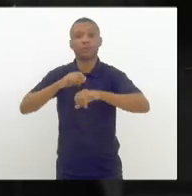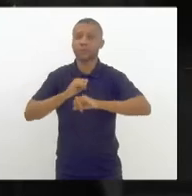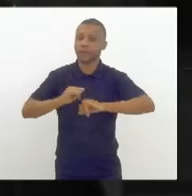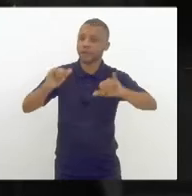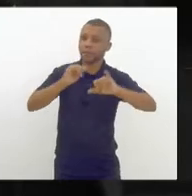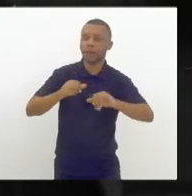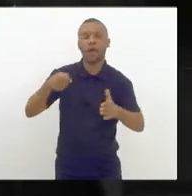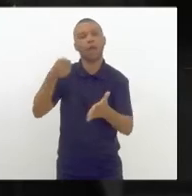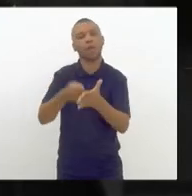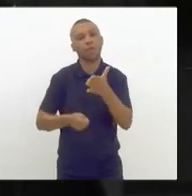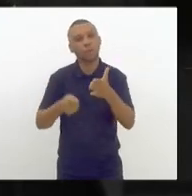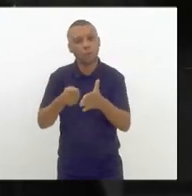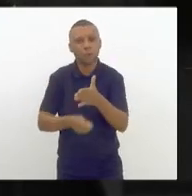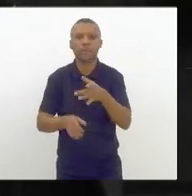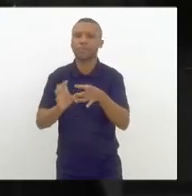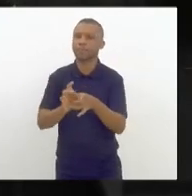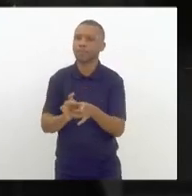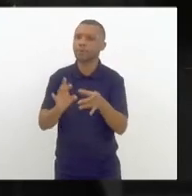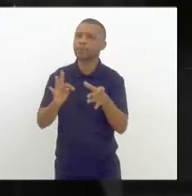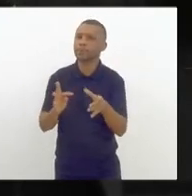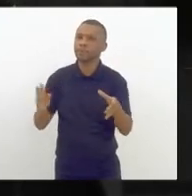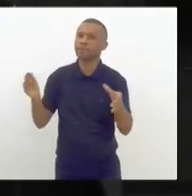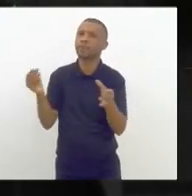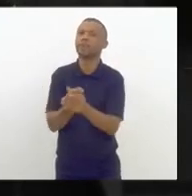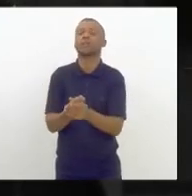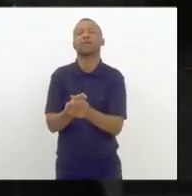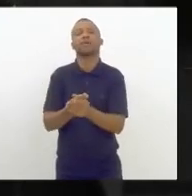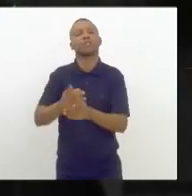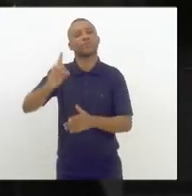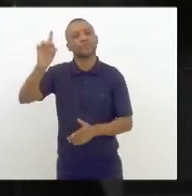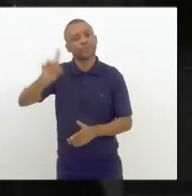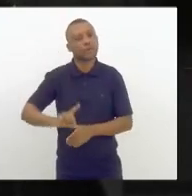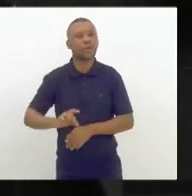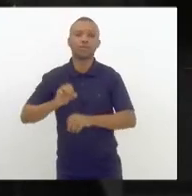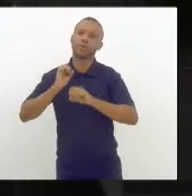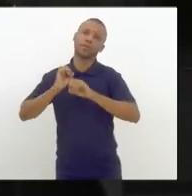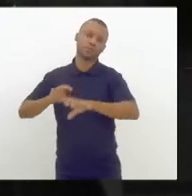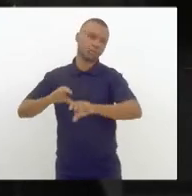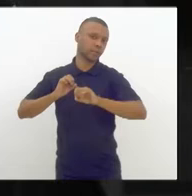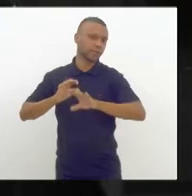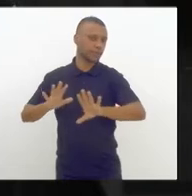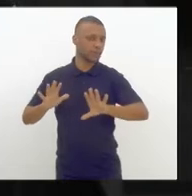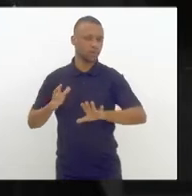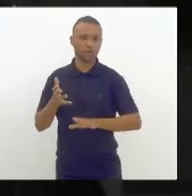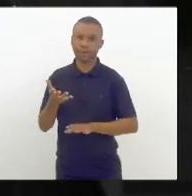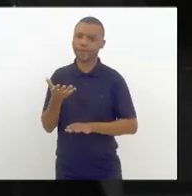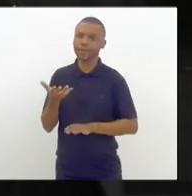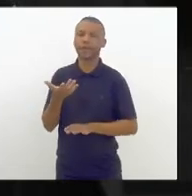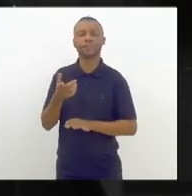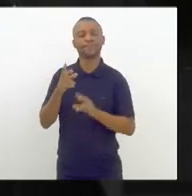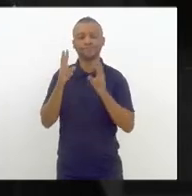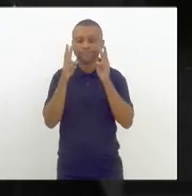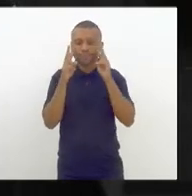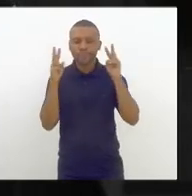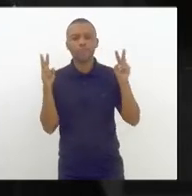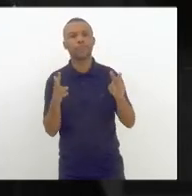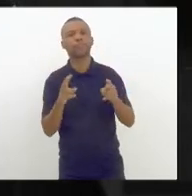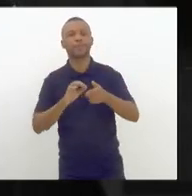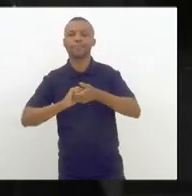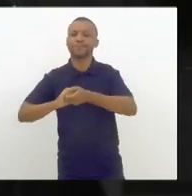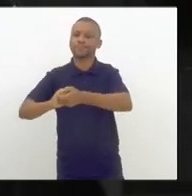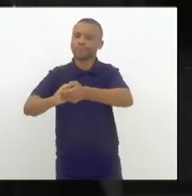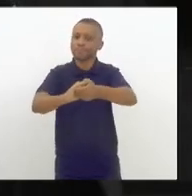democracia por direitos pelo educação Enfim então quero aqui fazer esse reconhecimento né